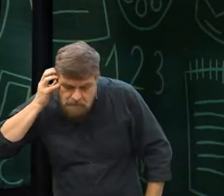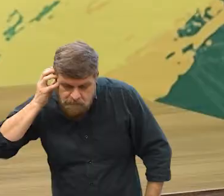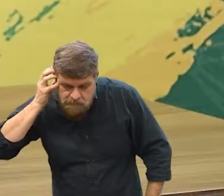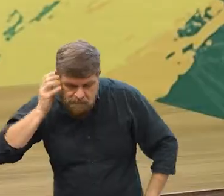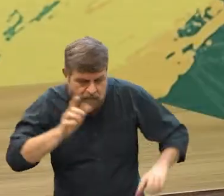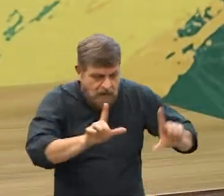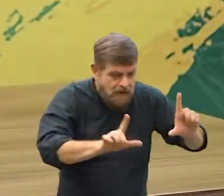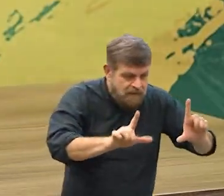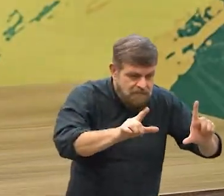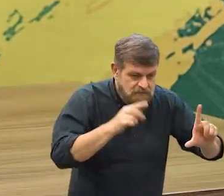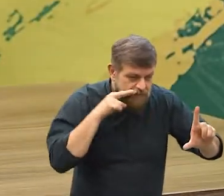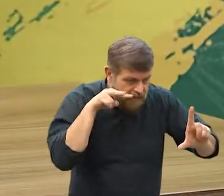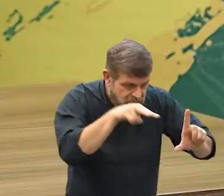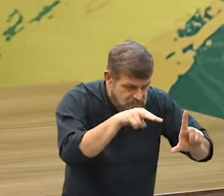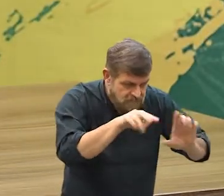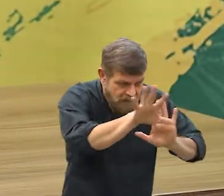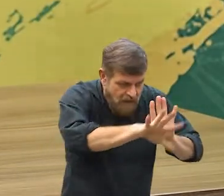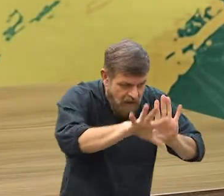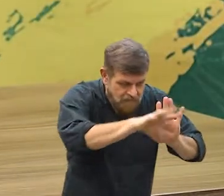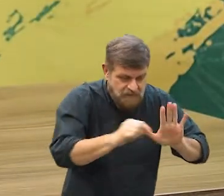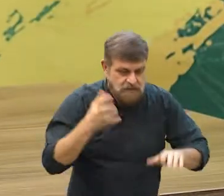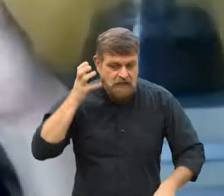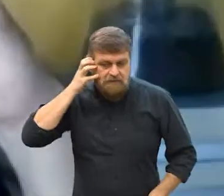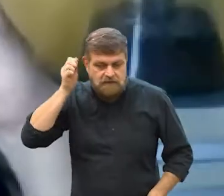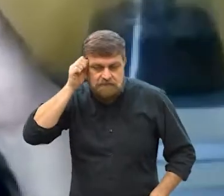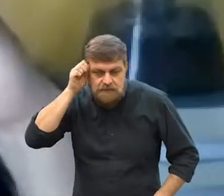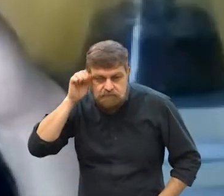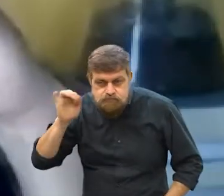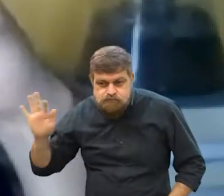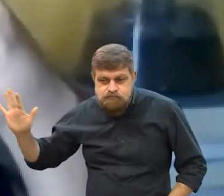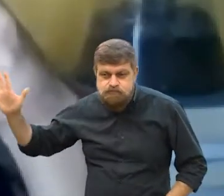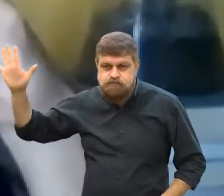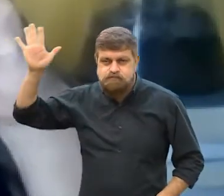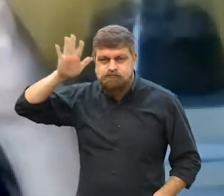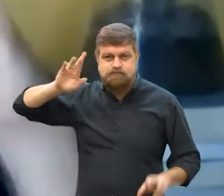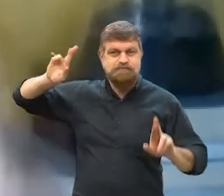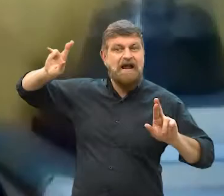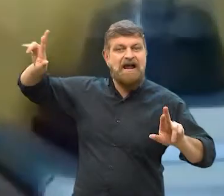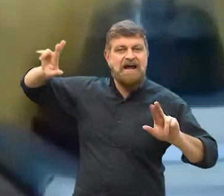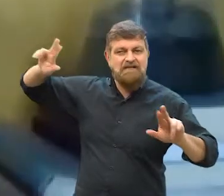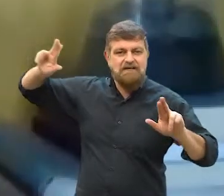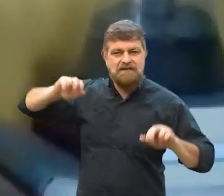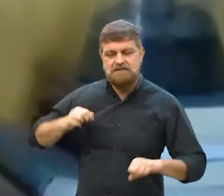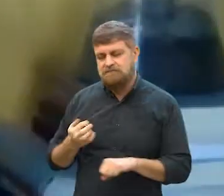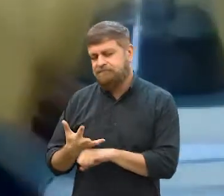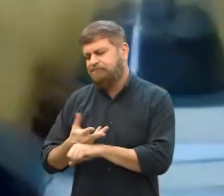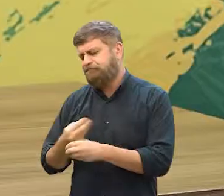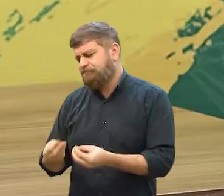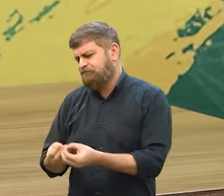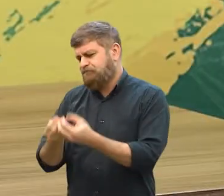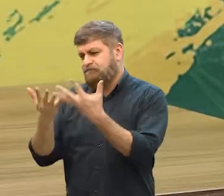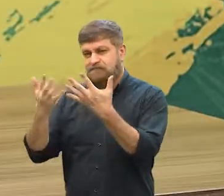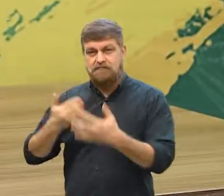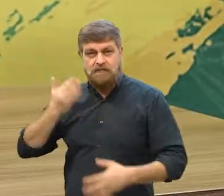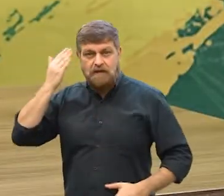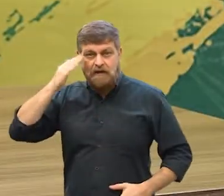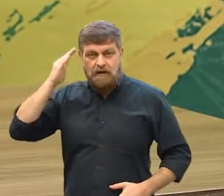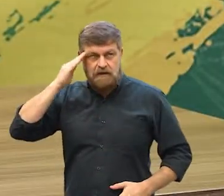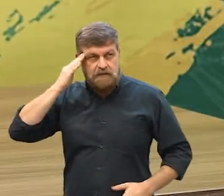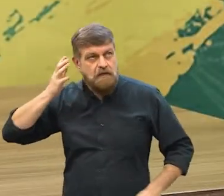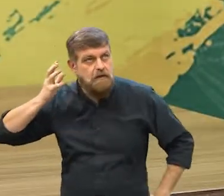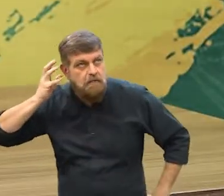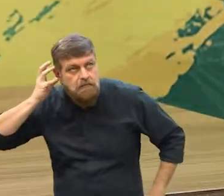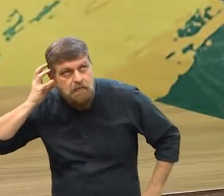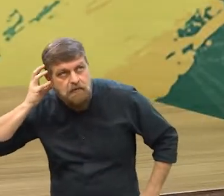e assistir na televisão rádio você monta o cenário não é maravilhoso é parece que você entende mais o